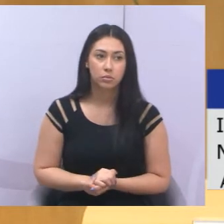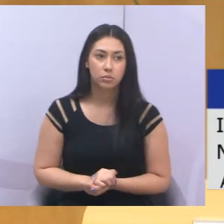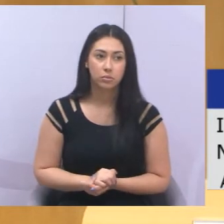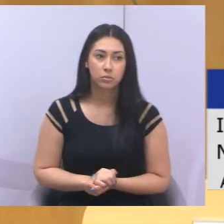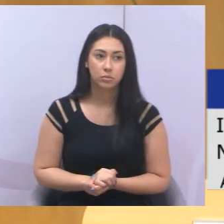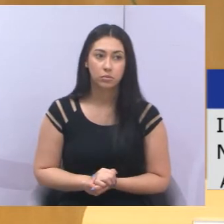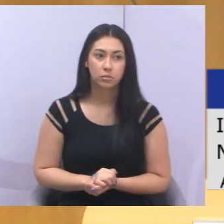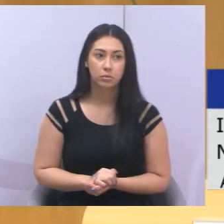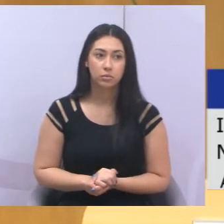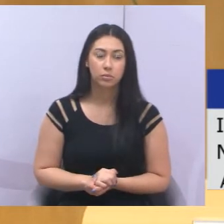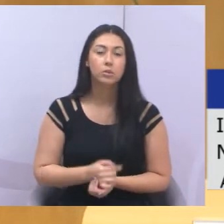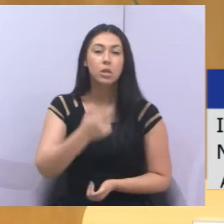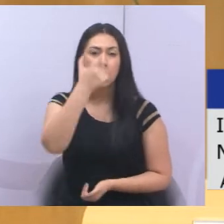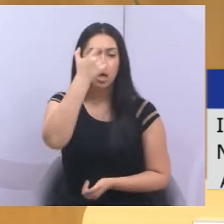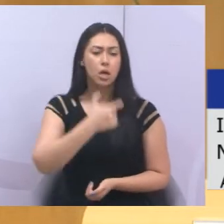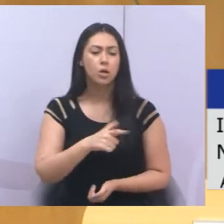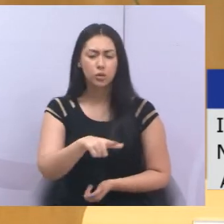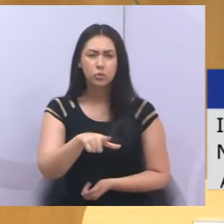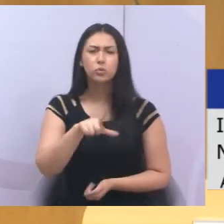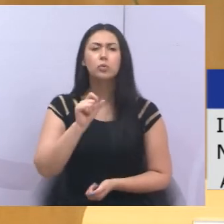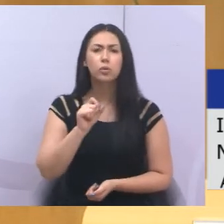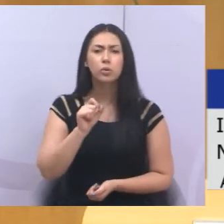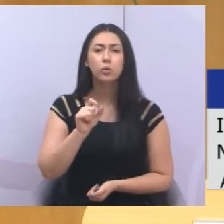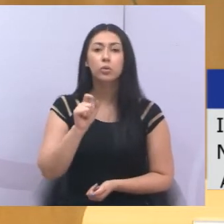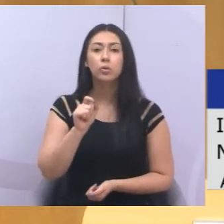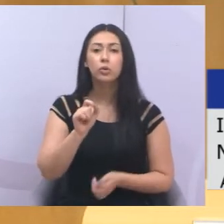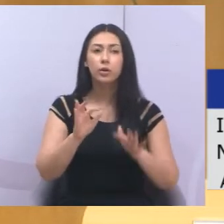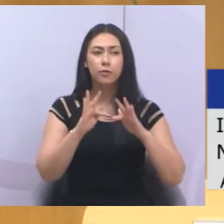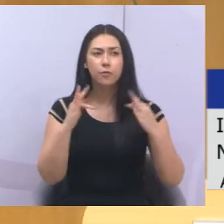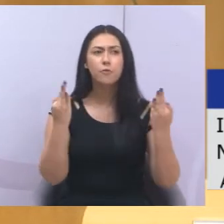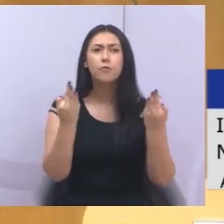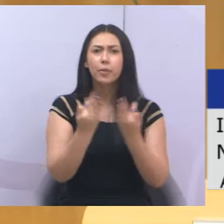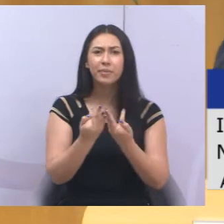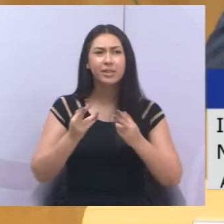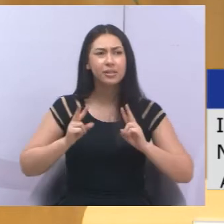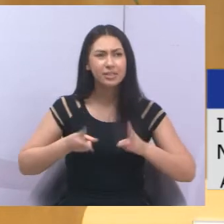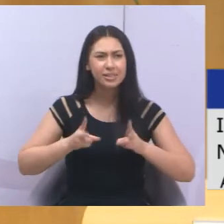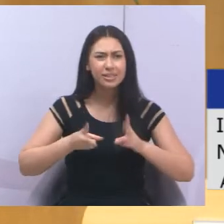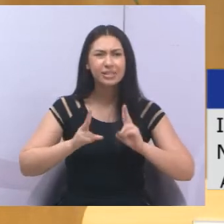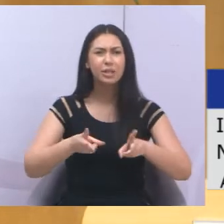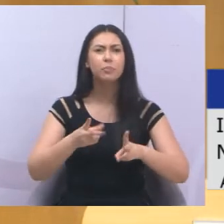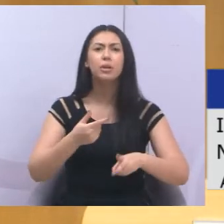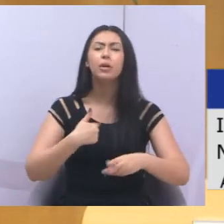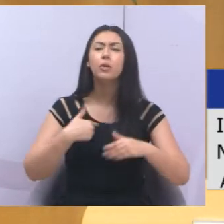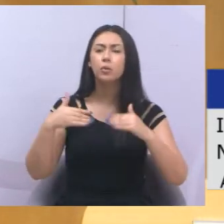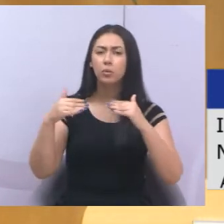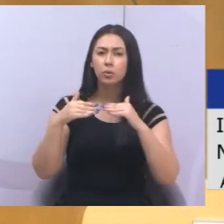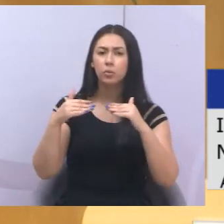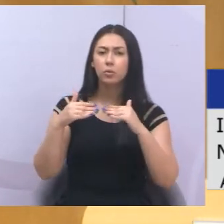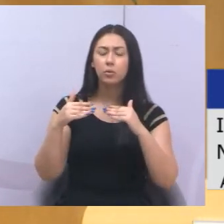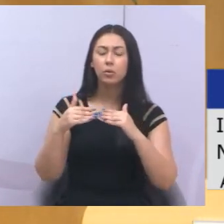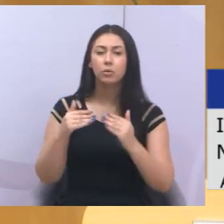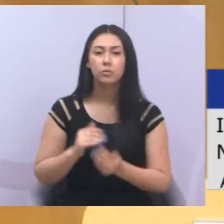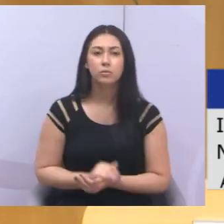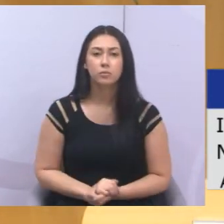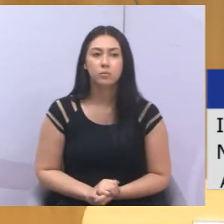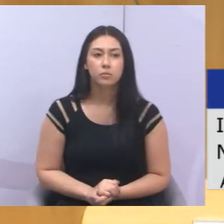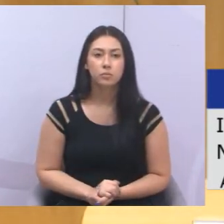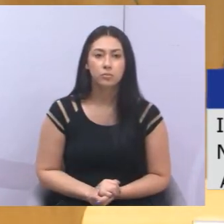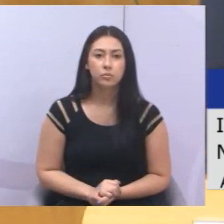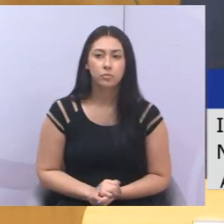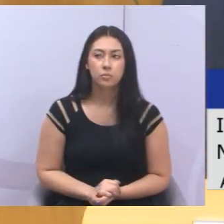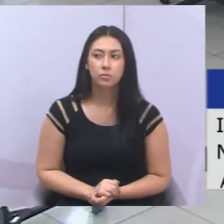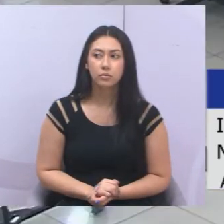Esse vereador tem um lado, e meu lado é o lado da família e sempre vai ser. Você favorável ao seu projeto, professor?